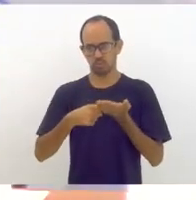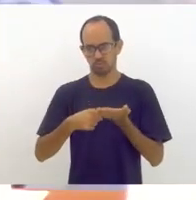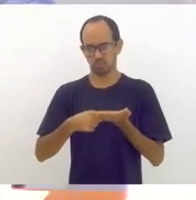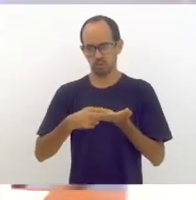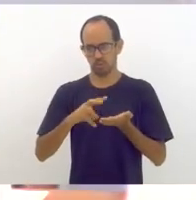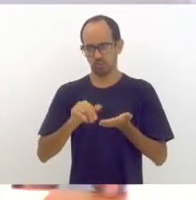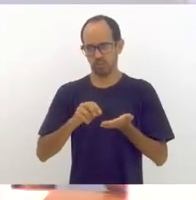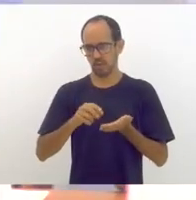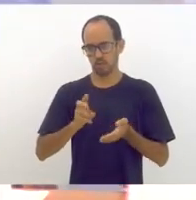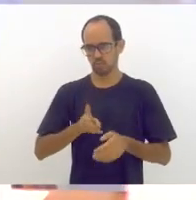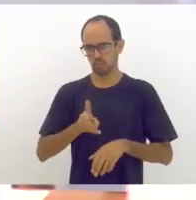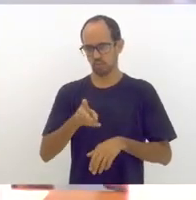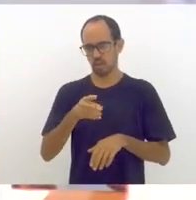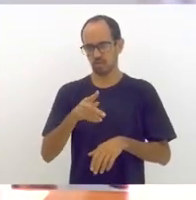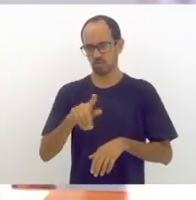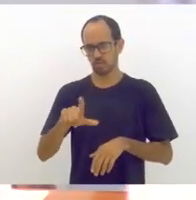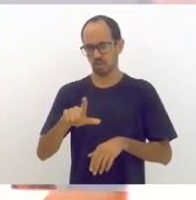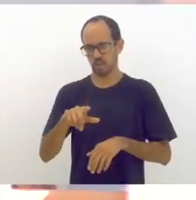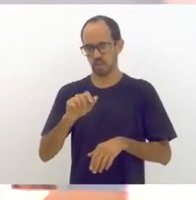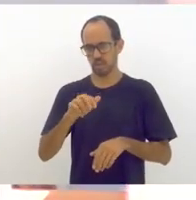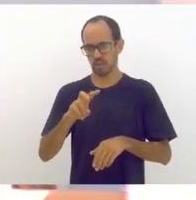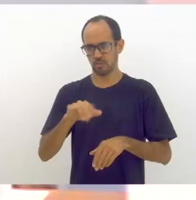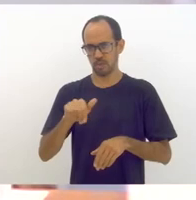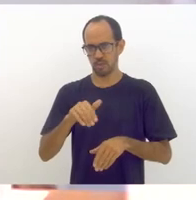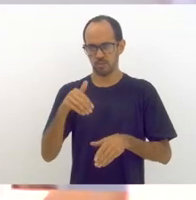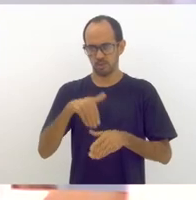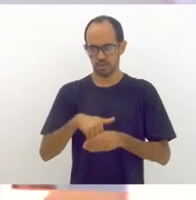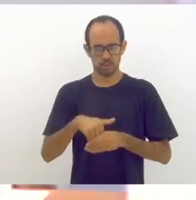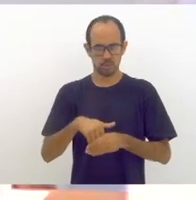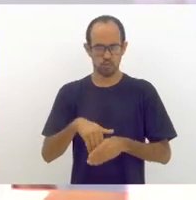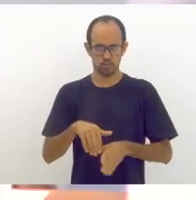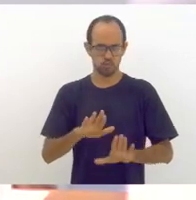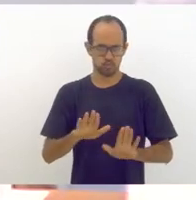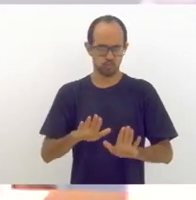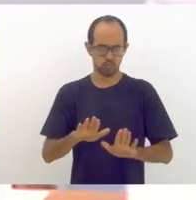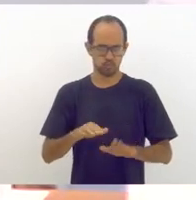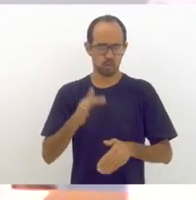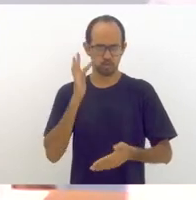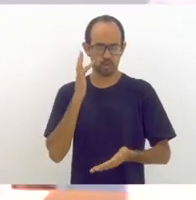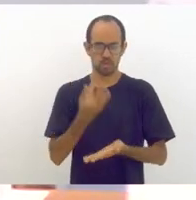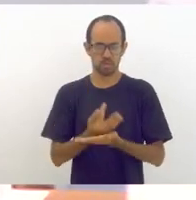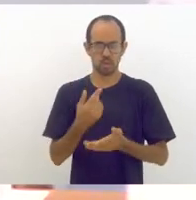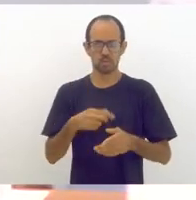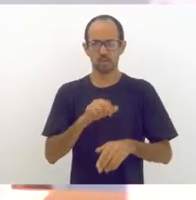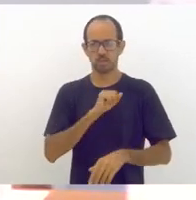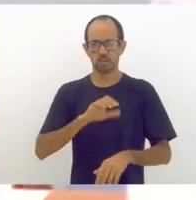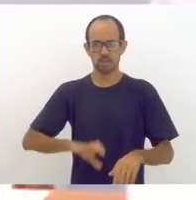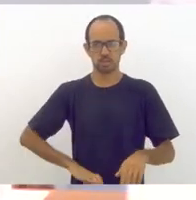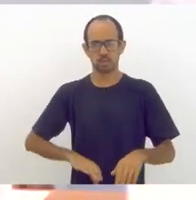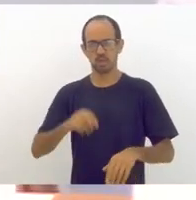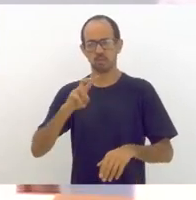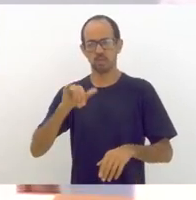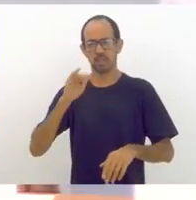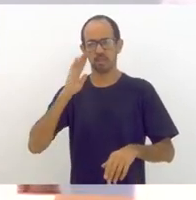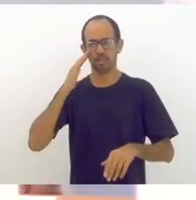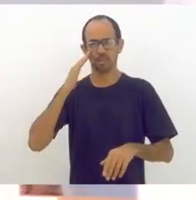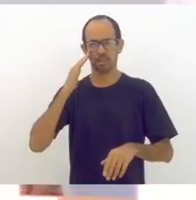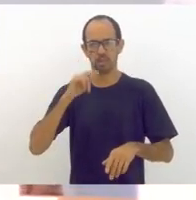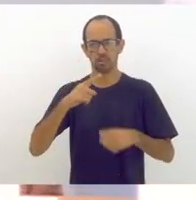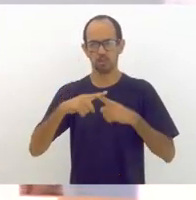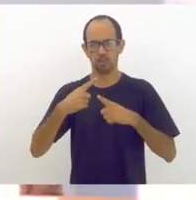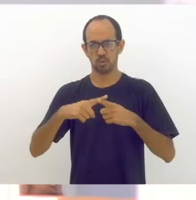esse projeto à votação. Eu tenho certeza que o deputado André Ciliano vai compreender, e